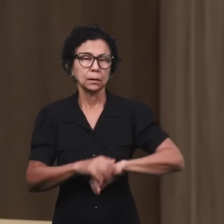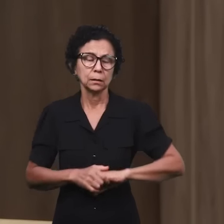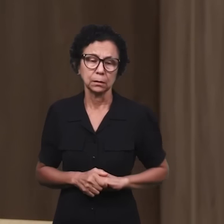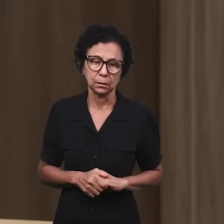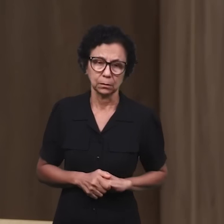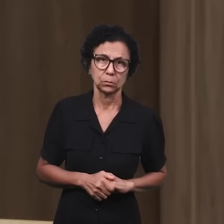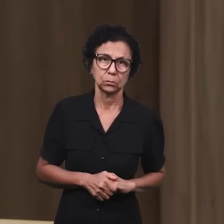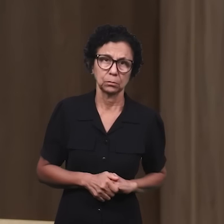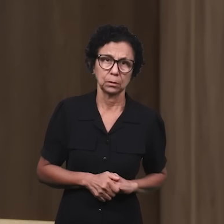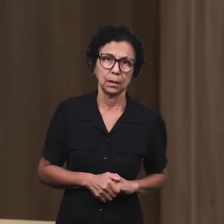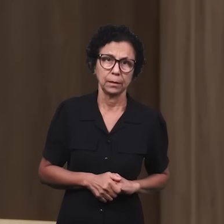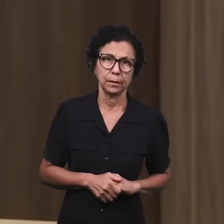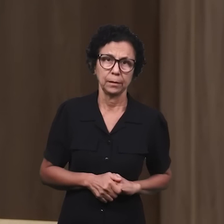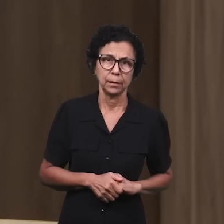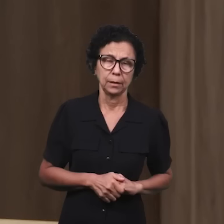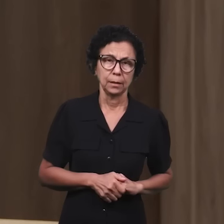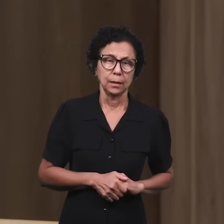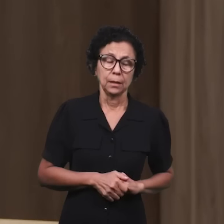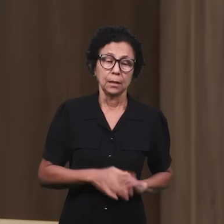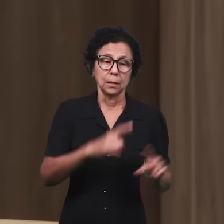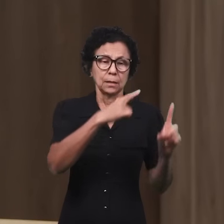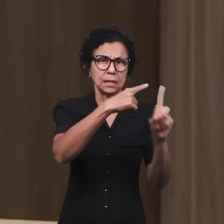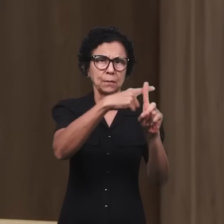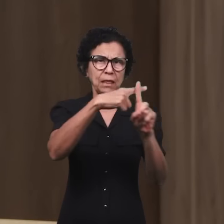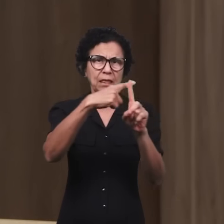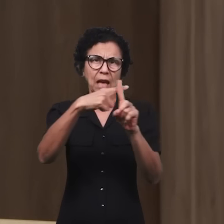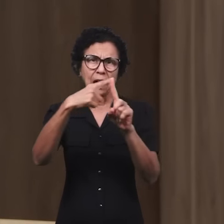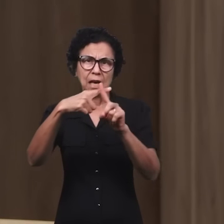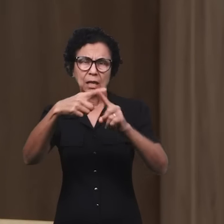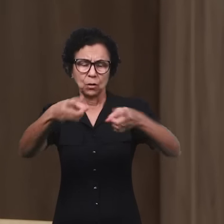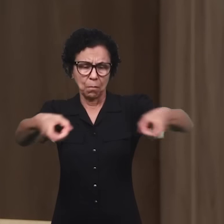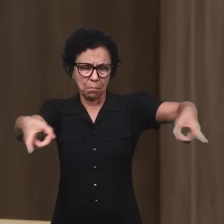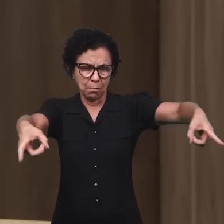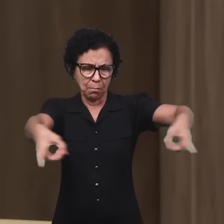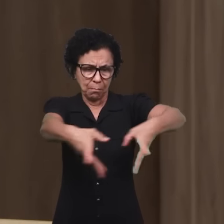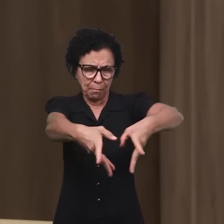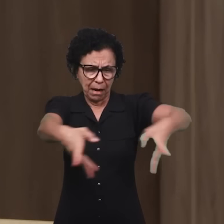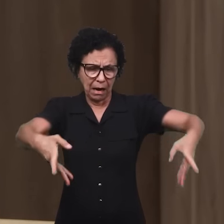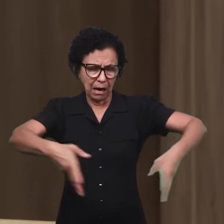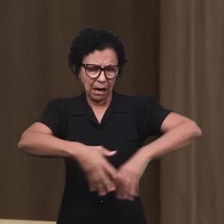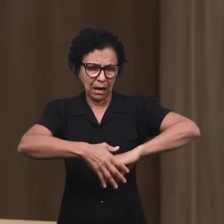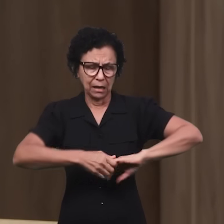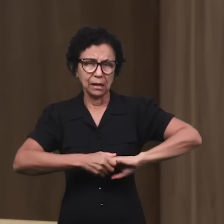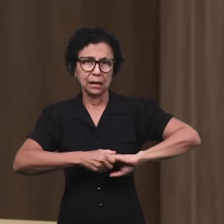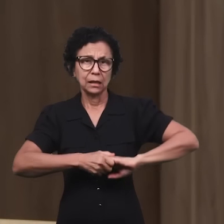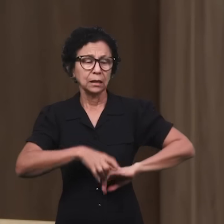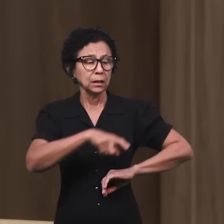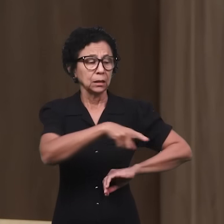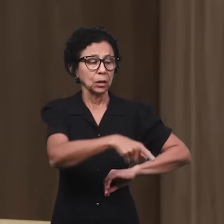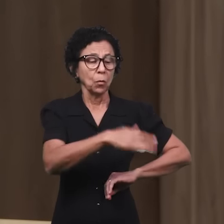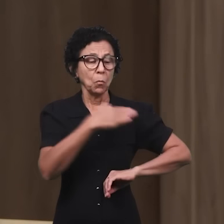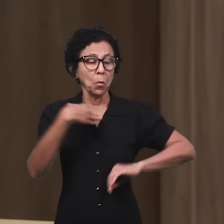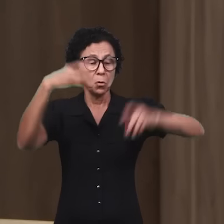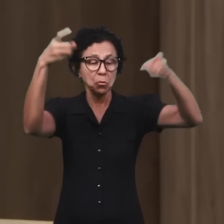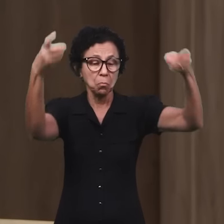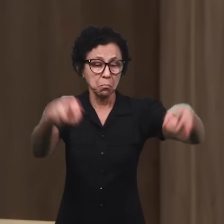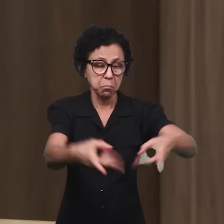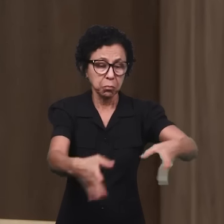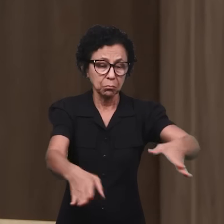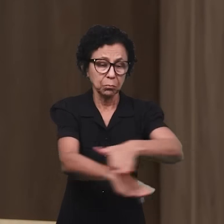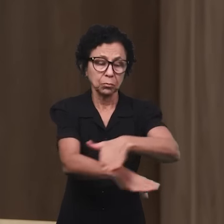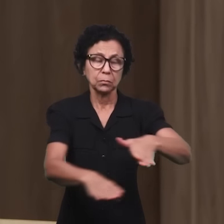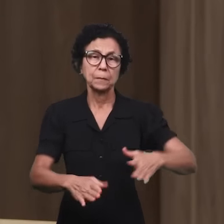separada para os nossos filhos. Mas naquele dia aconteceu um negócio muito extraordinário, porque se o menino ressuscitou, alguém teve